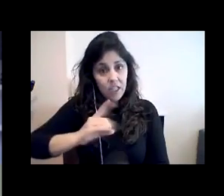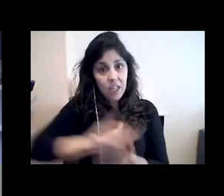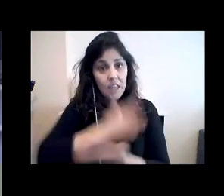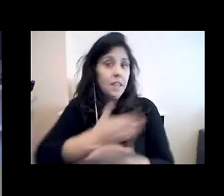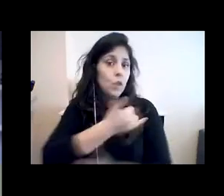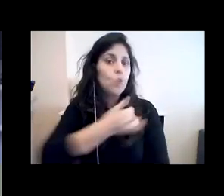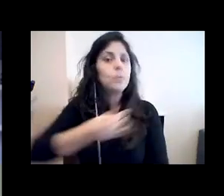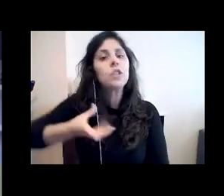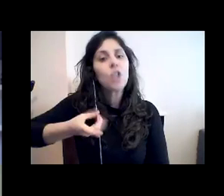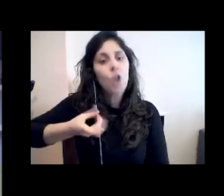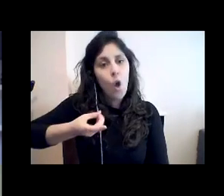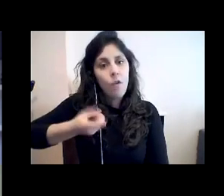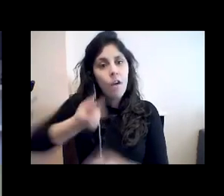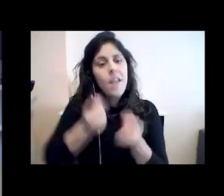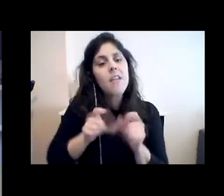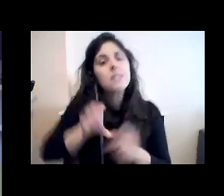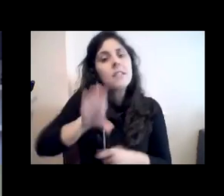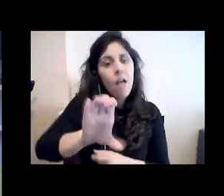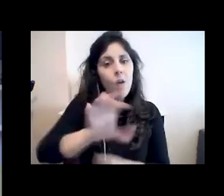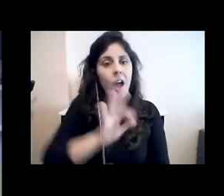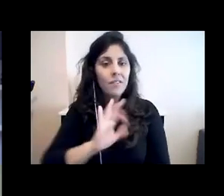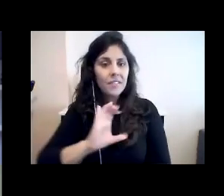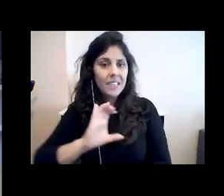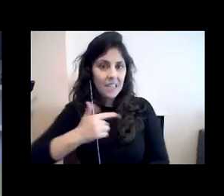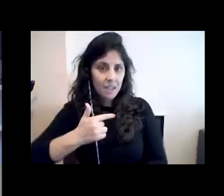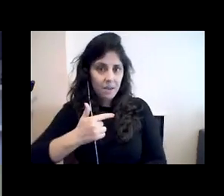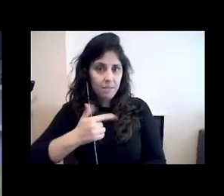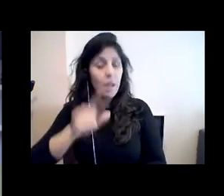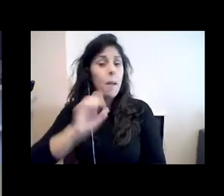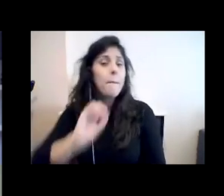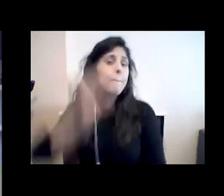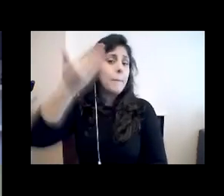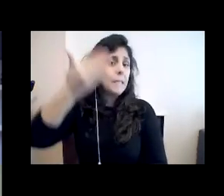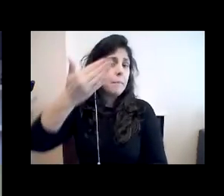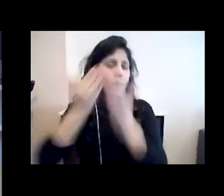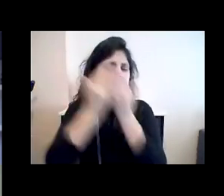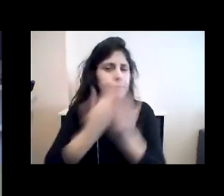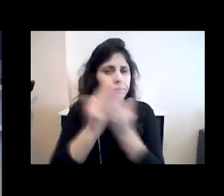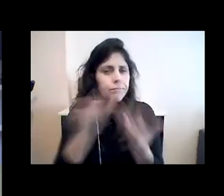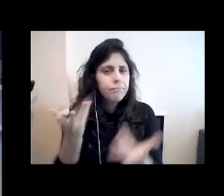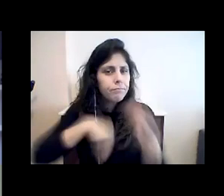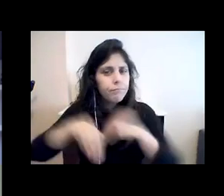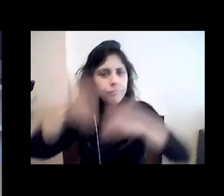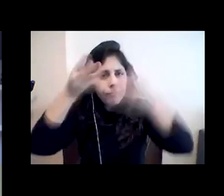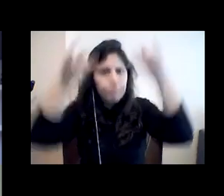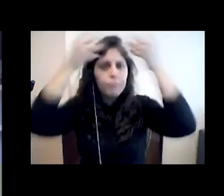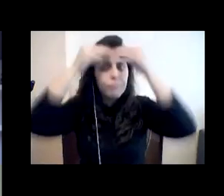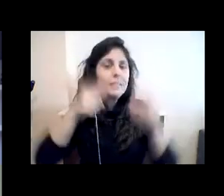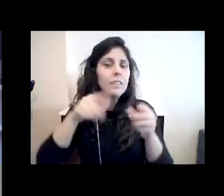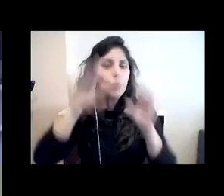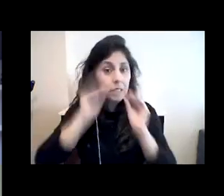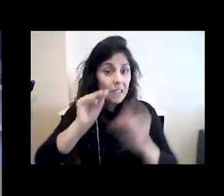financiado pela FCT. Os seus principais estudos abrangem temas como educação profissional,